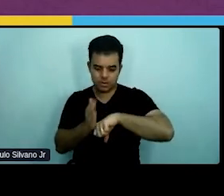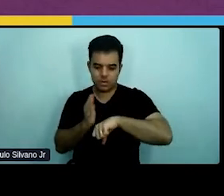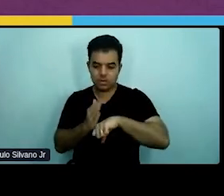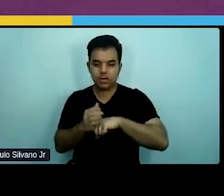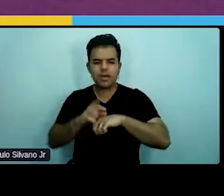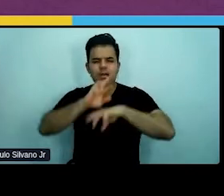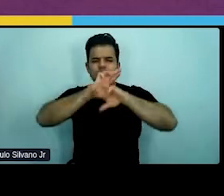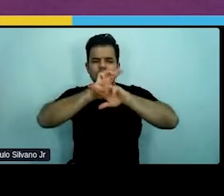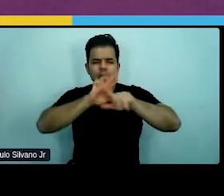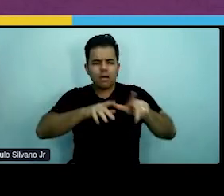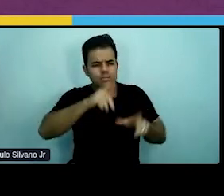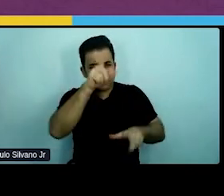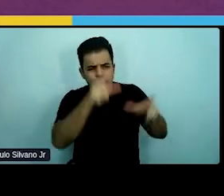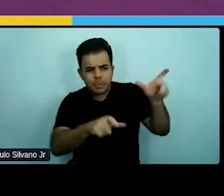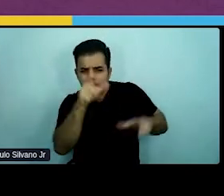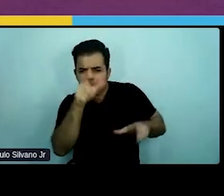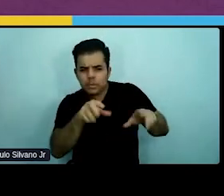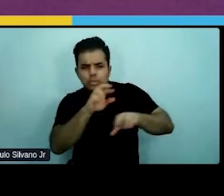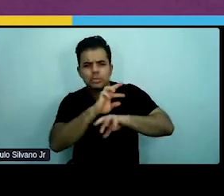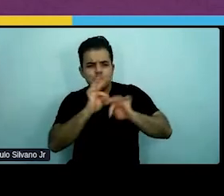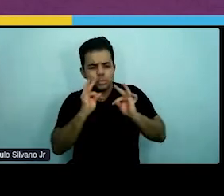exemplos